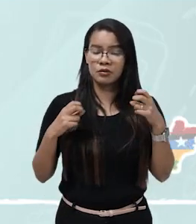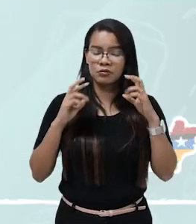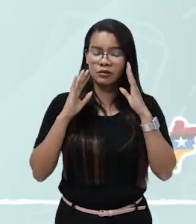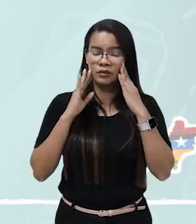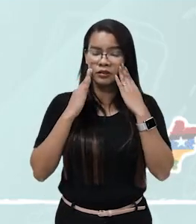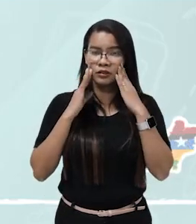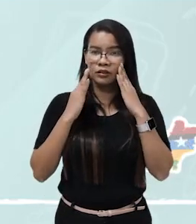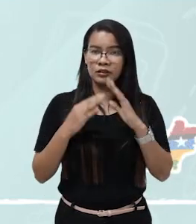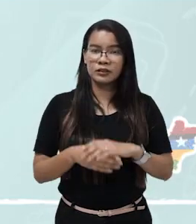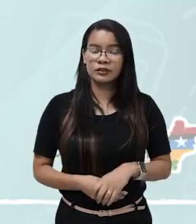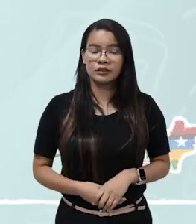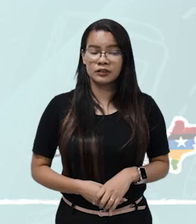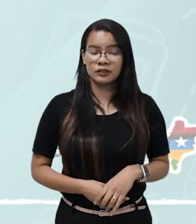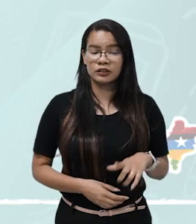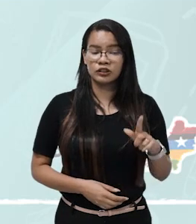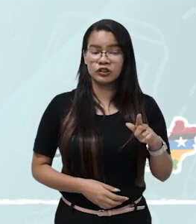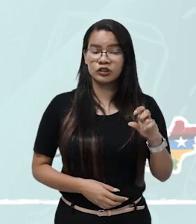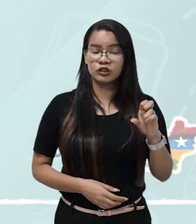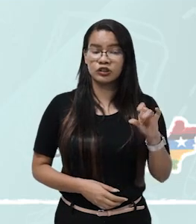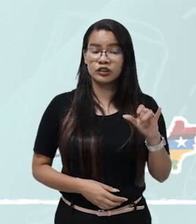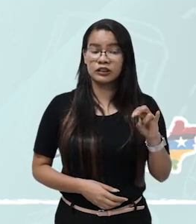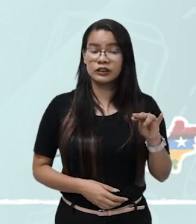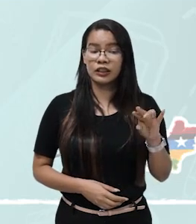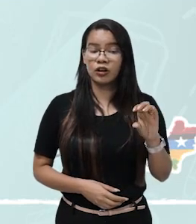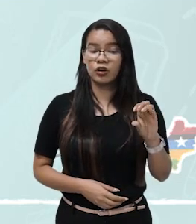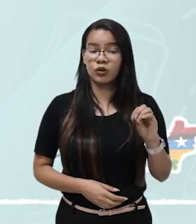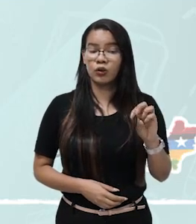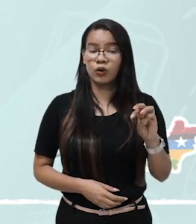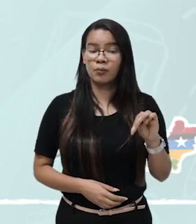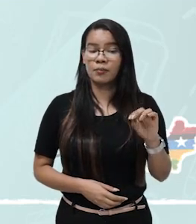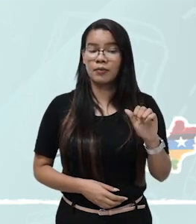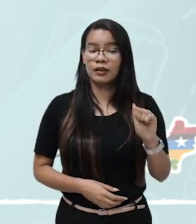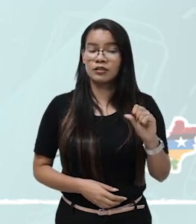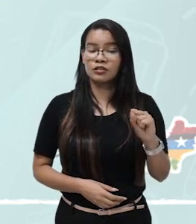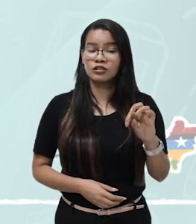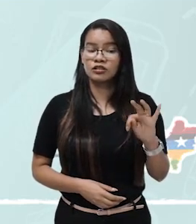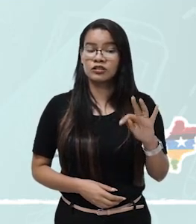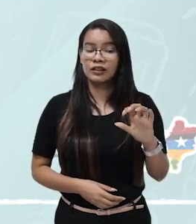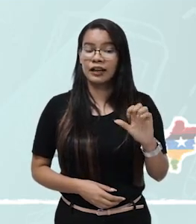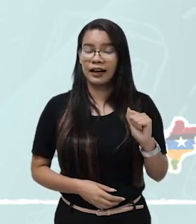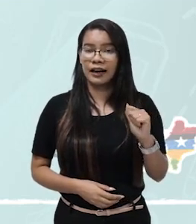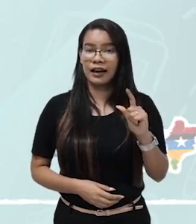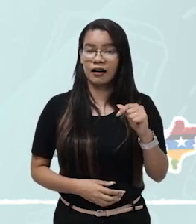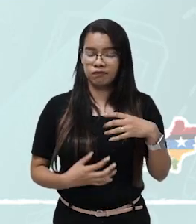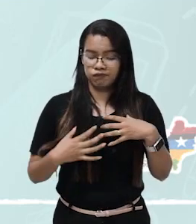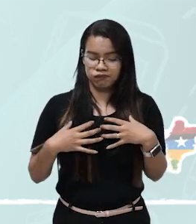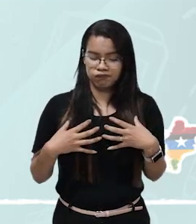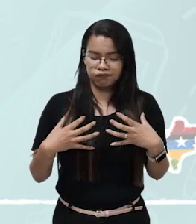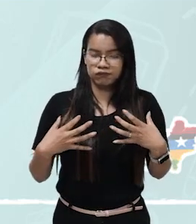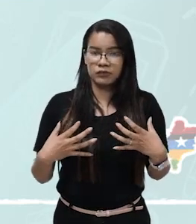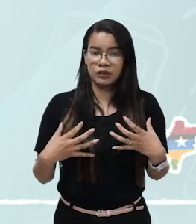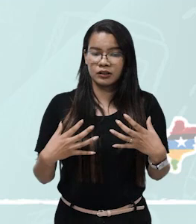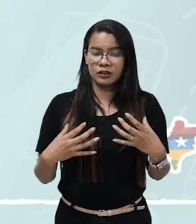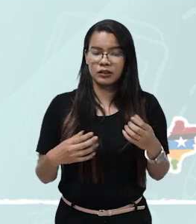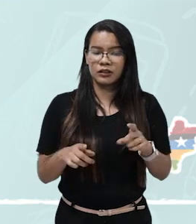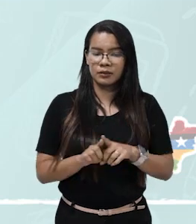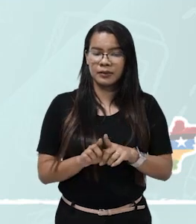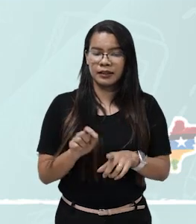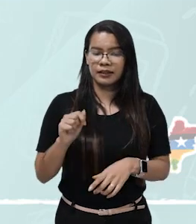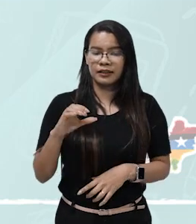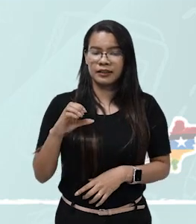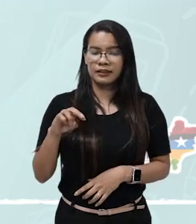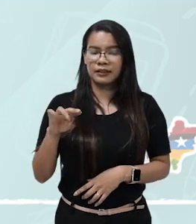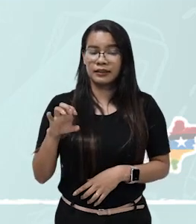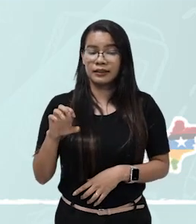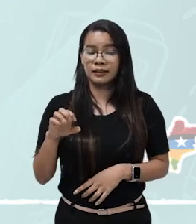entender. Está aqui, ginecomastia, é o quê? É inchaço nos mamilos do peito. Acne, causa